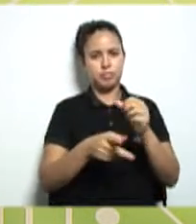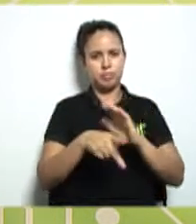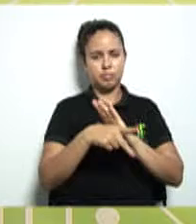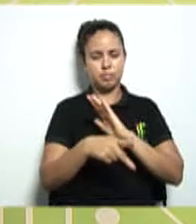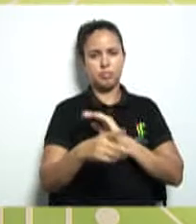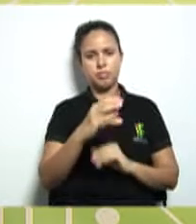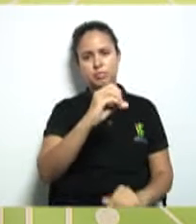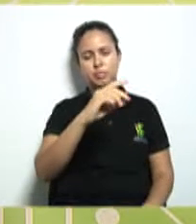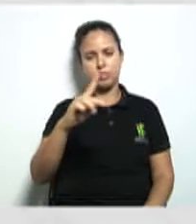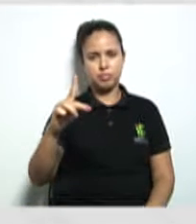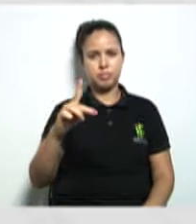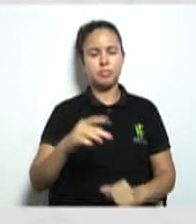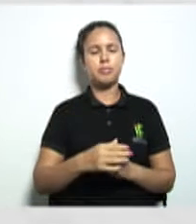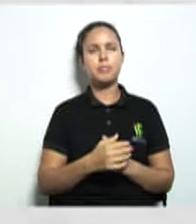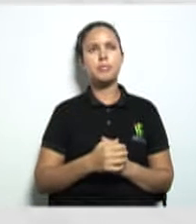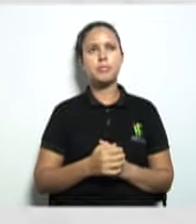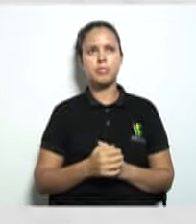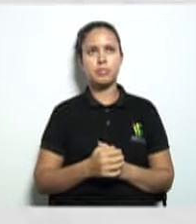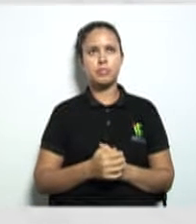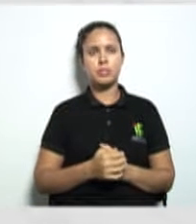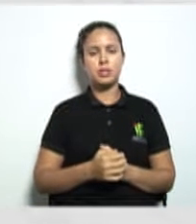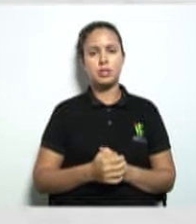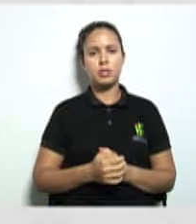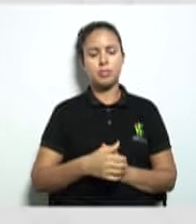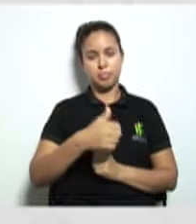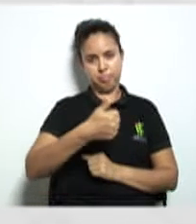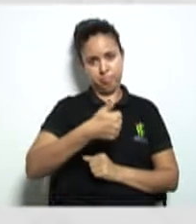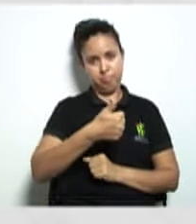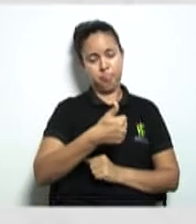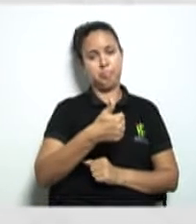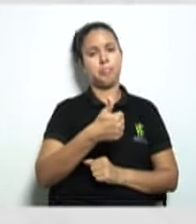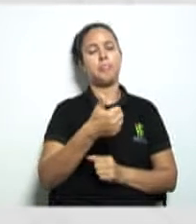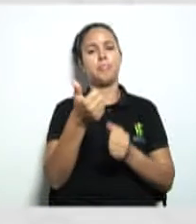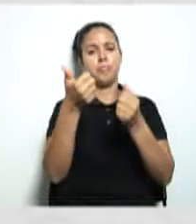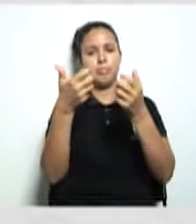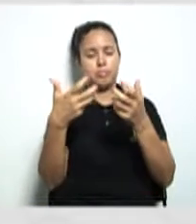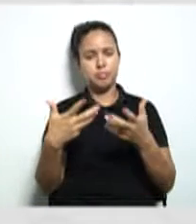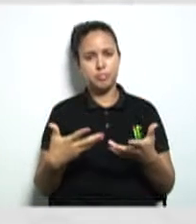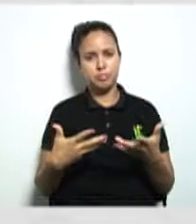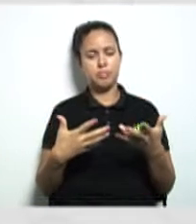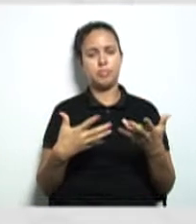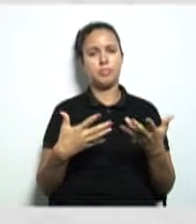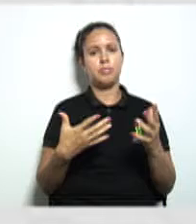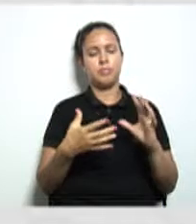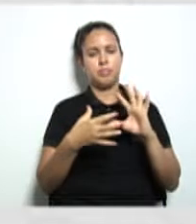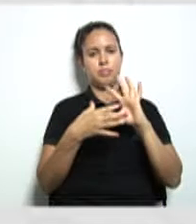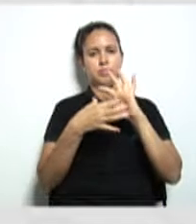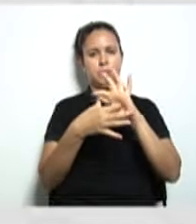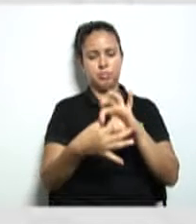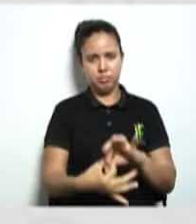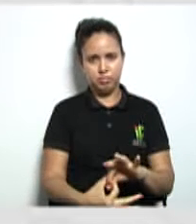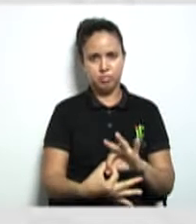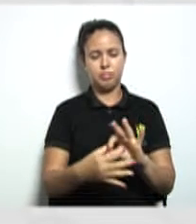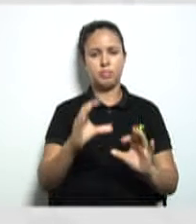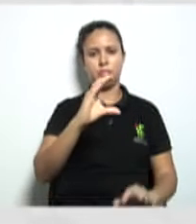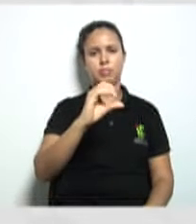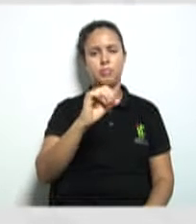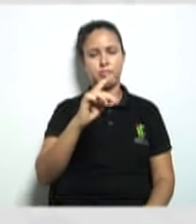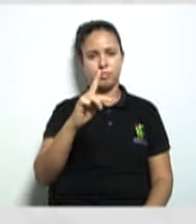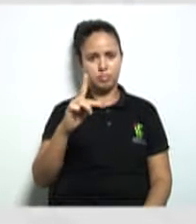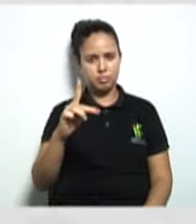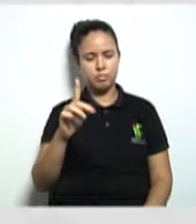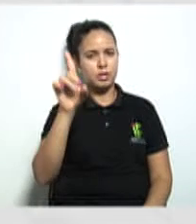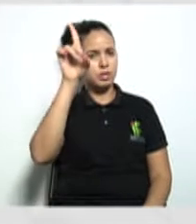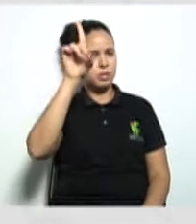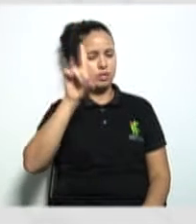aqui. Primeiramente, nós vamos falar sobre essa relação do cooperativismo, né, com